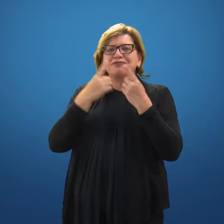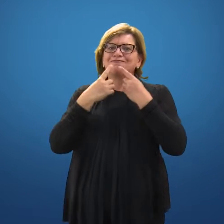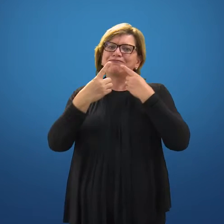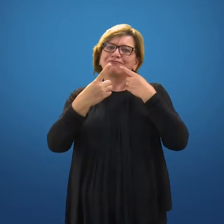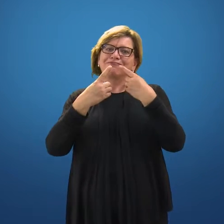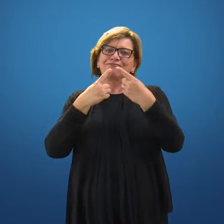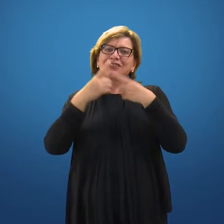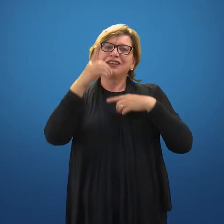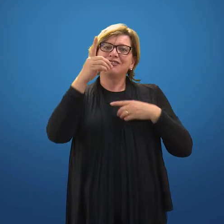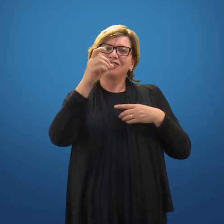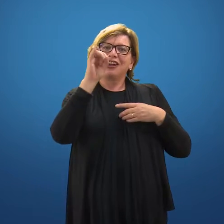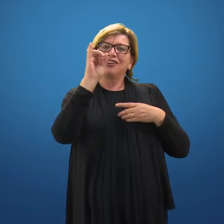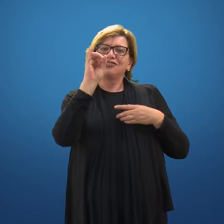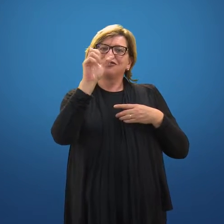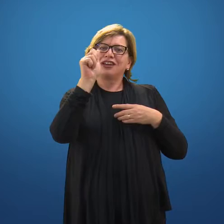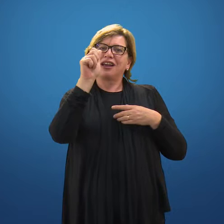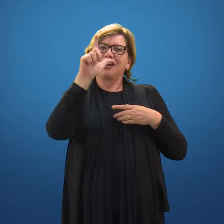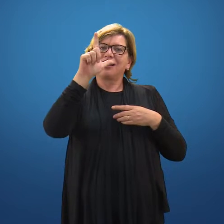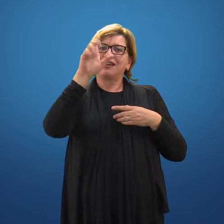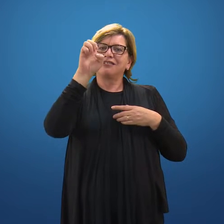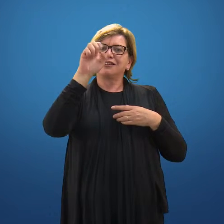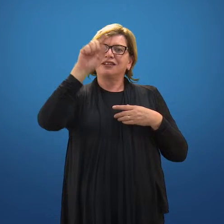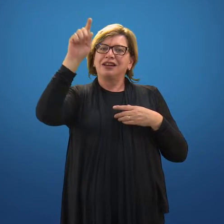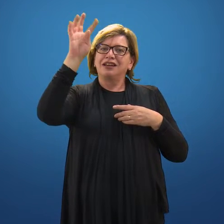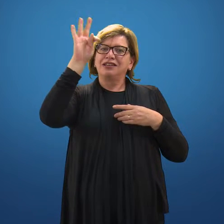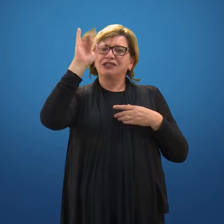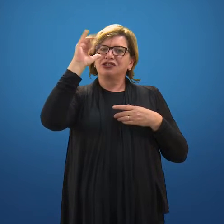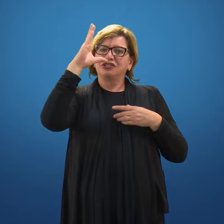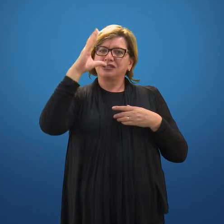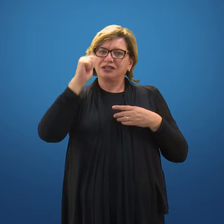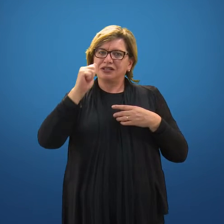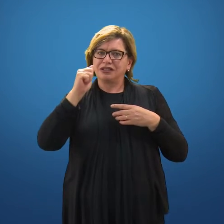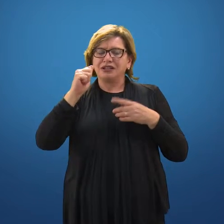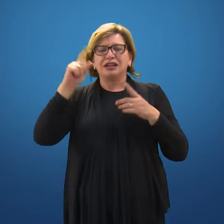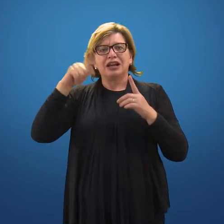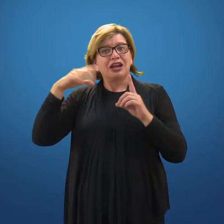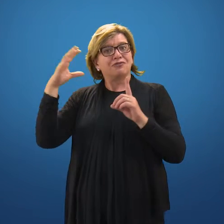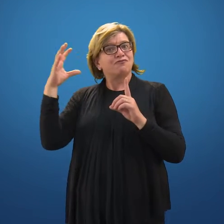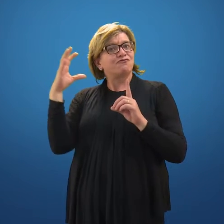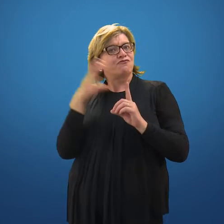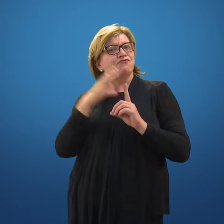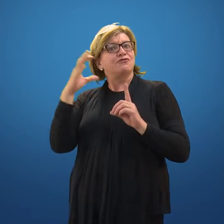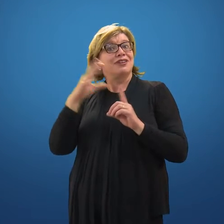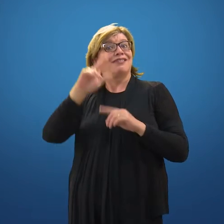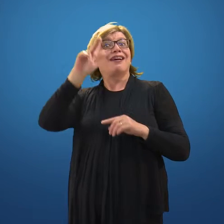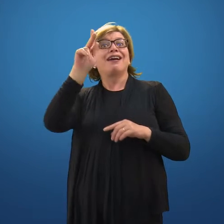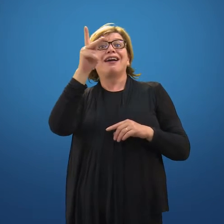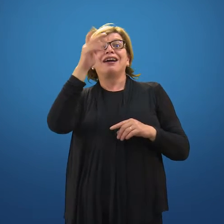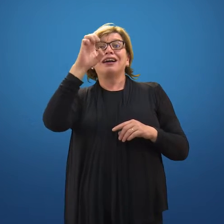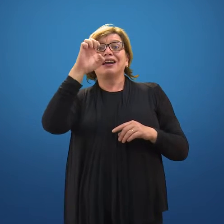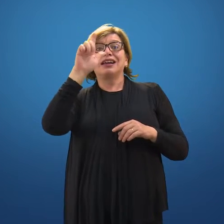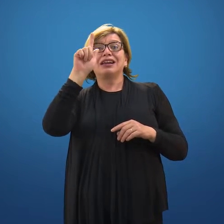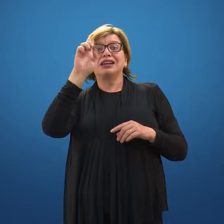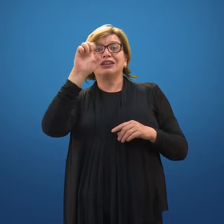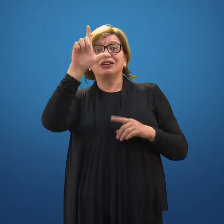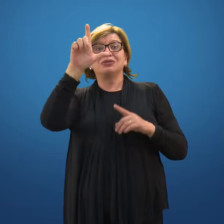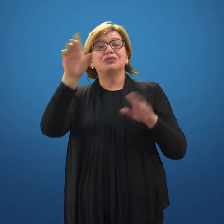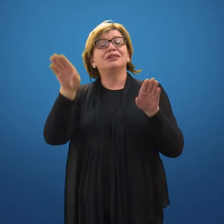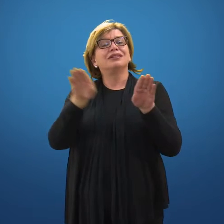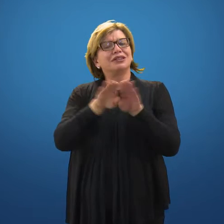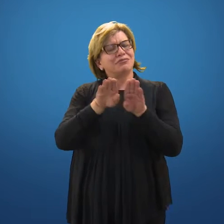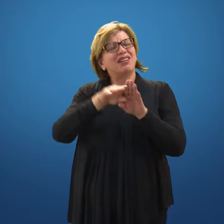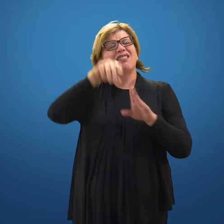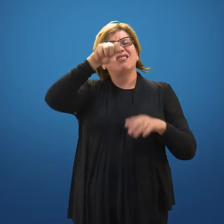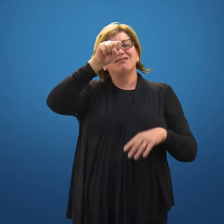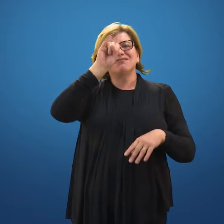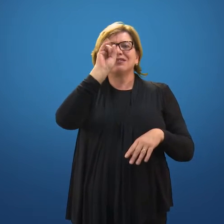da história. Isso ele foi influenciado nesse aspecto por Hegel, principalmente, e também por Saint-Simon,